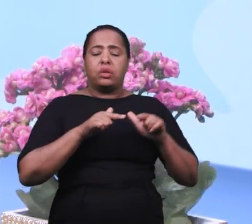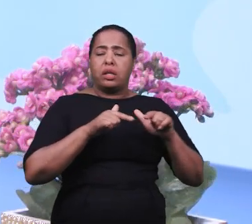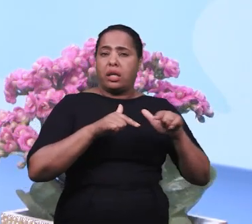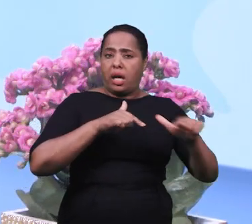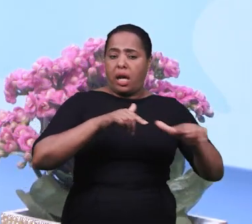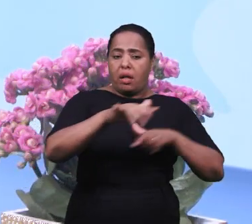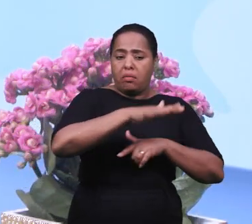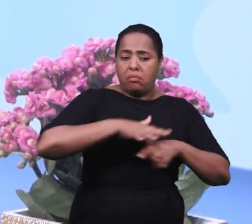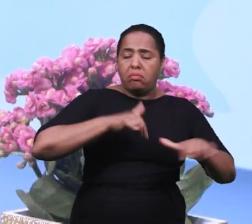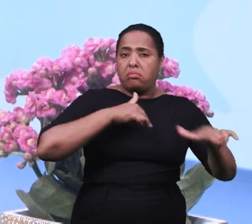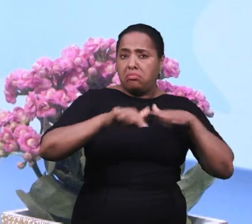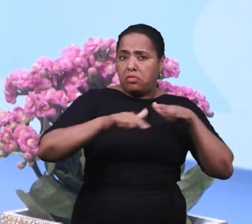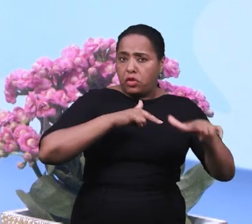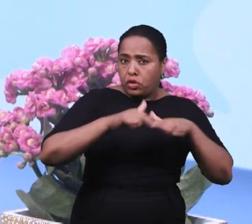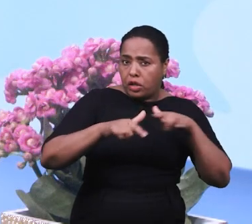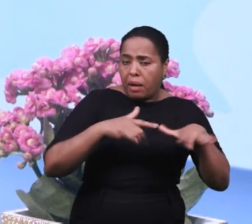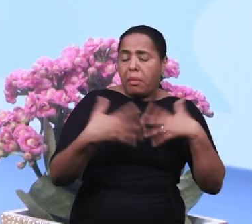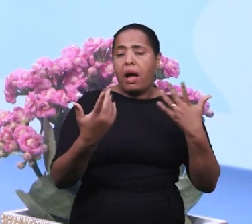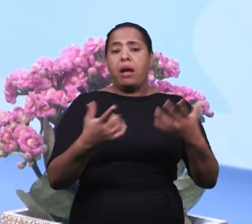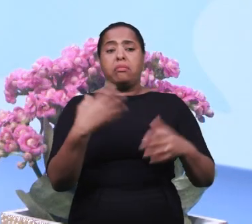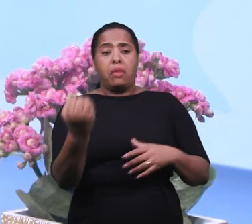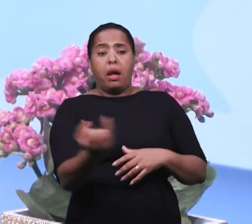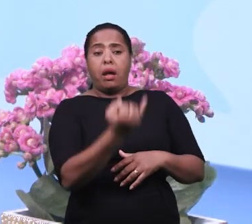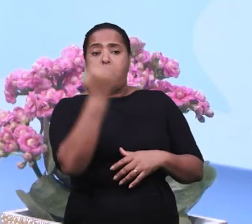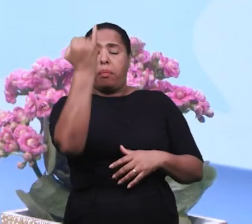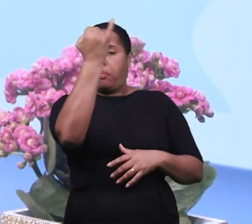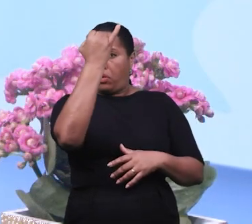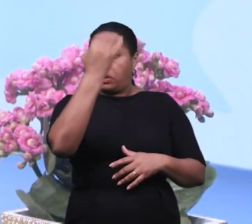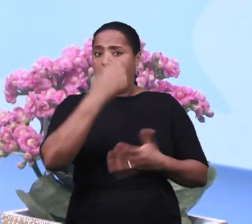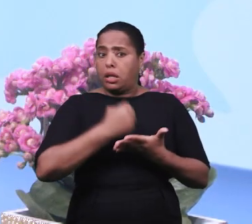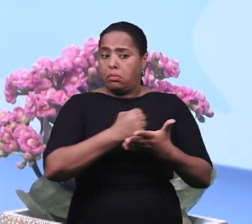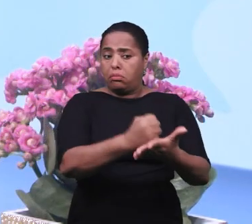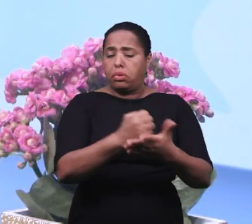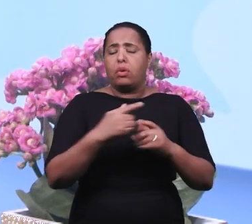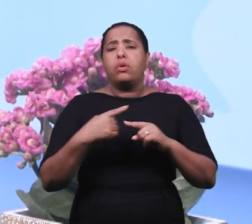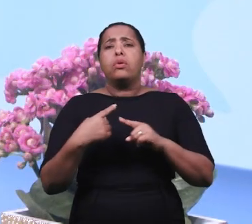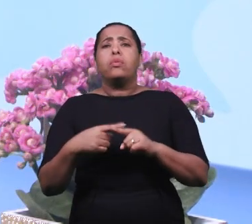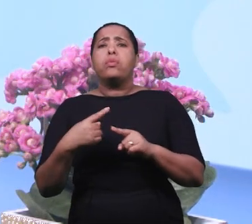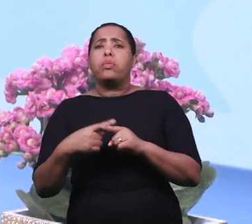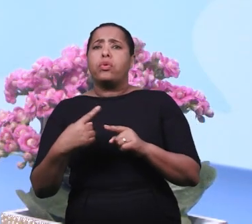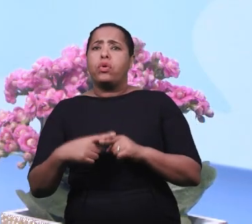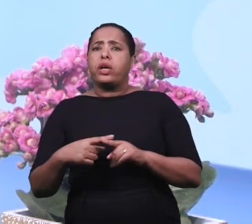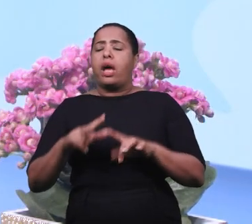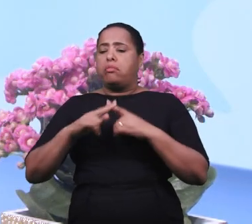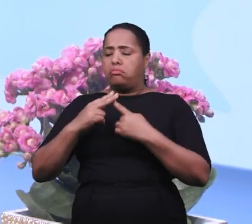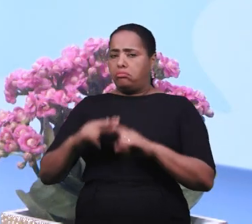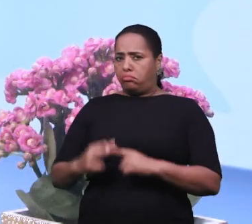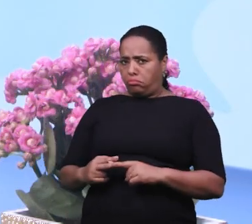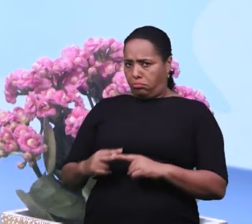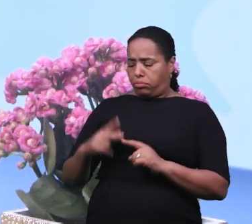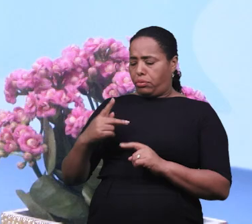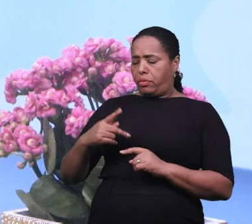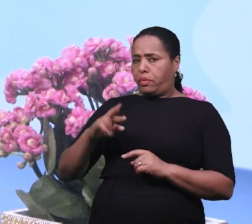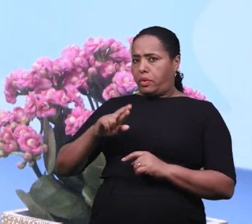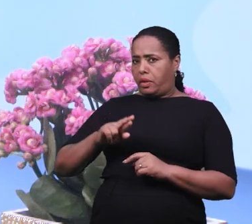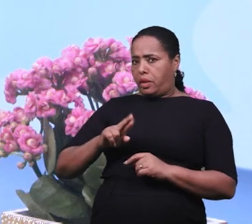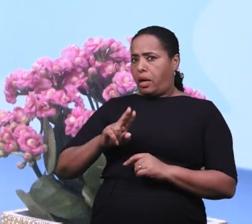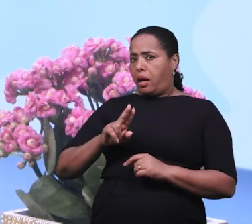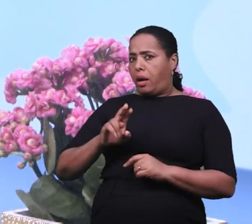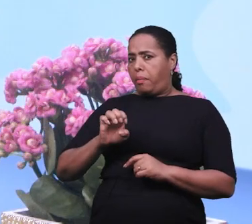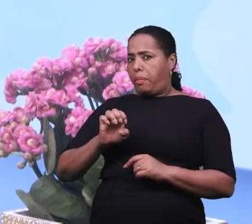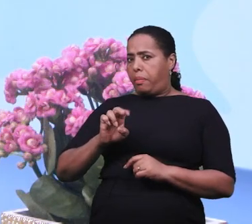que é muito importante. Por quê? Porque hoje, o que acontece? Com a reforma da Previdência,